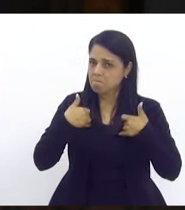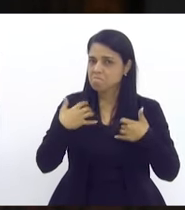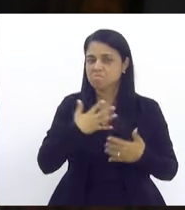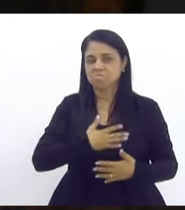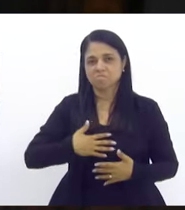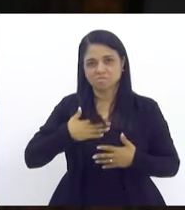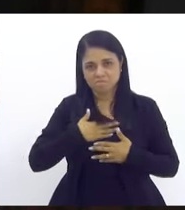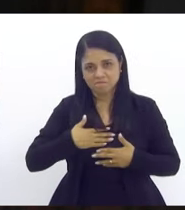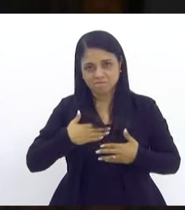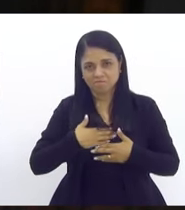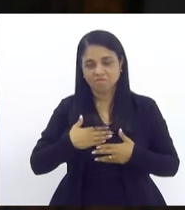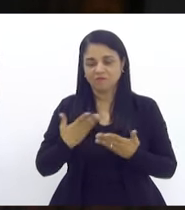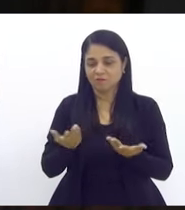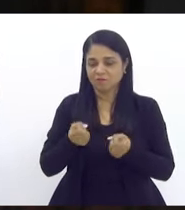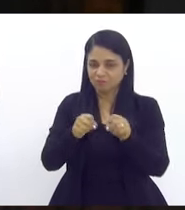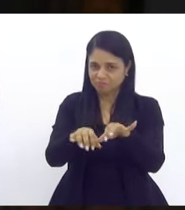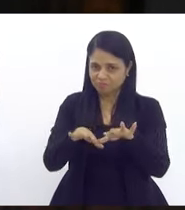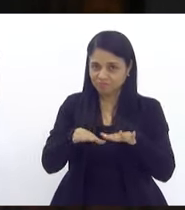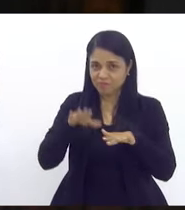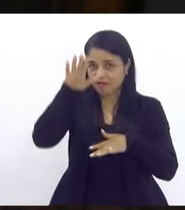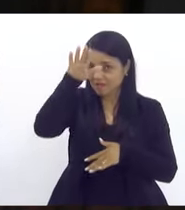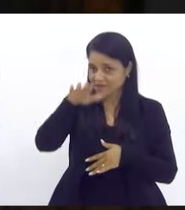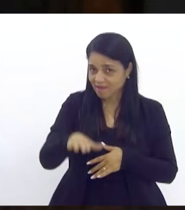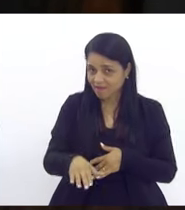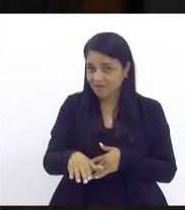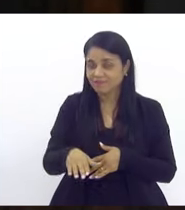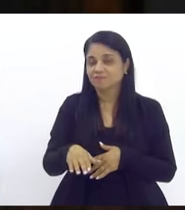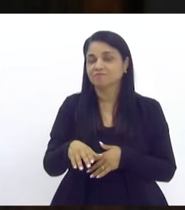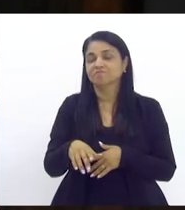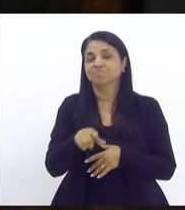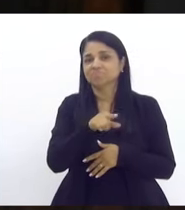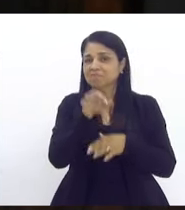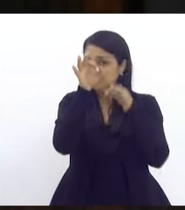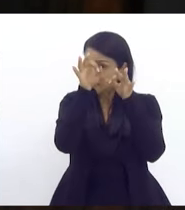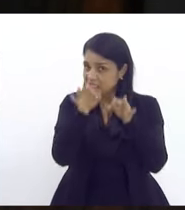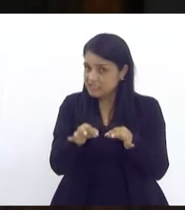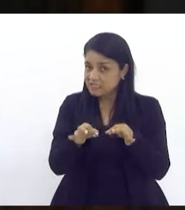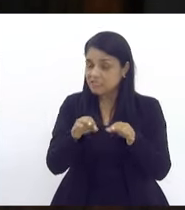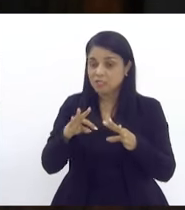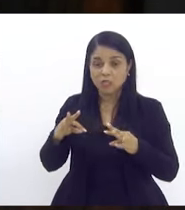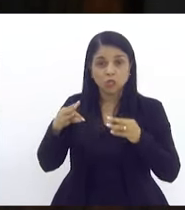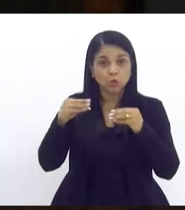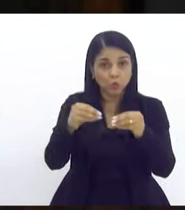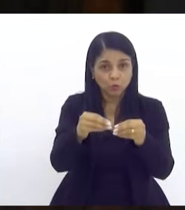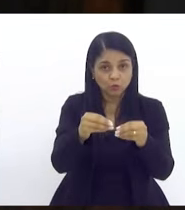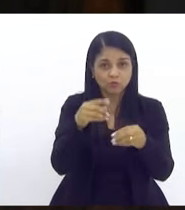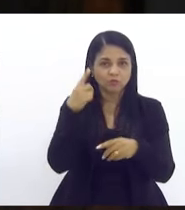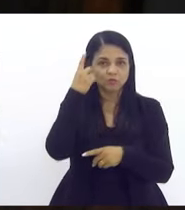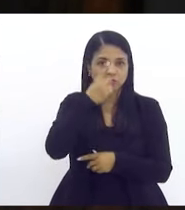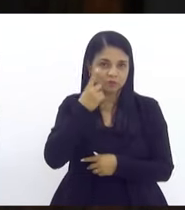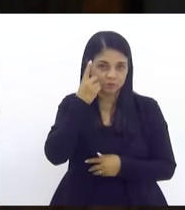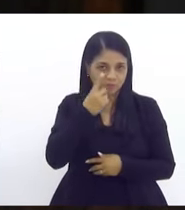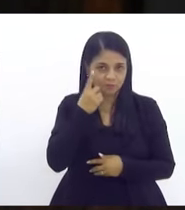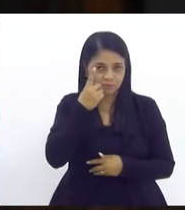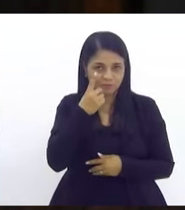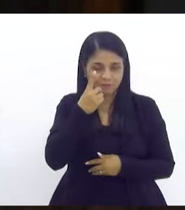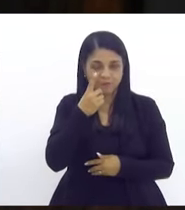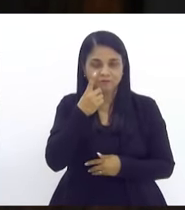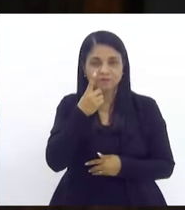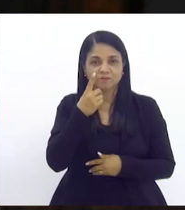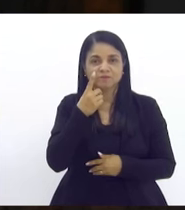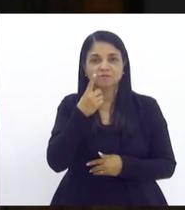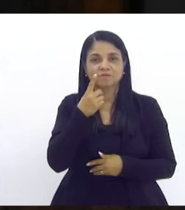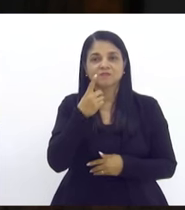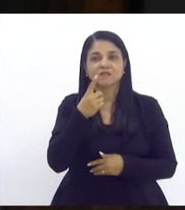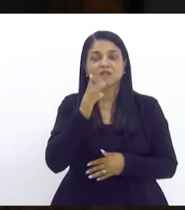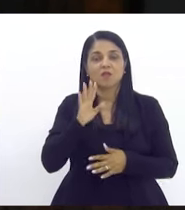aqui nesse plenário, nessa tarde, e pode ter certeza que a unanimidade dos deputados, e eu já, de